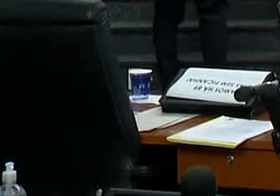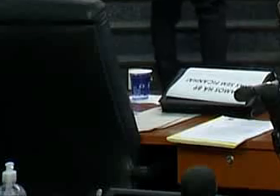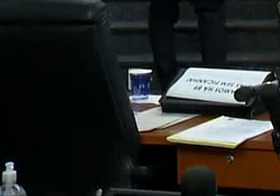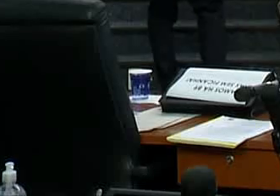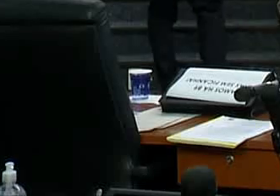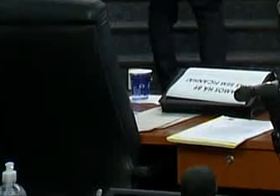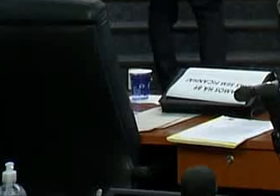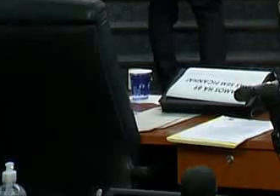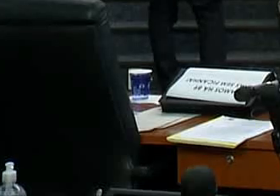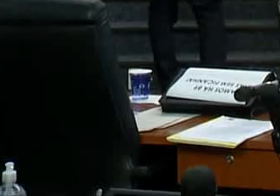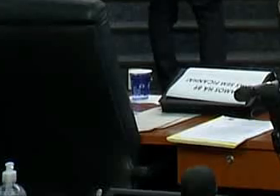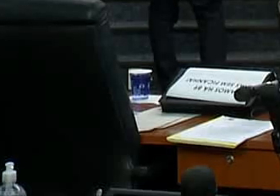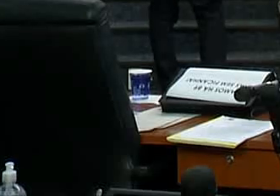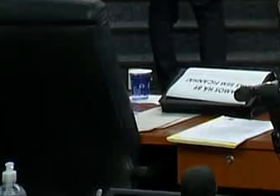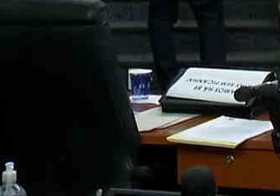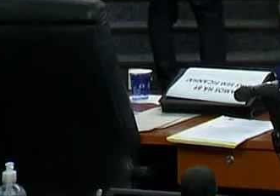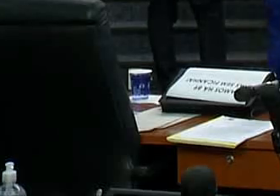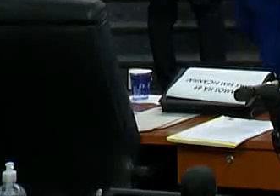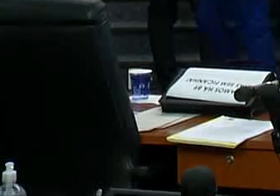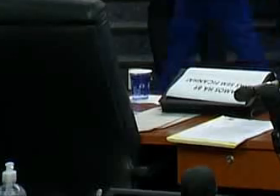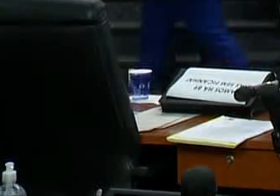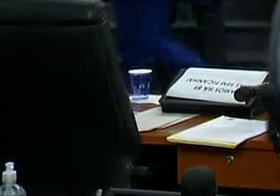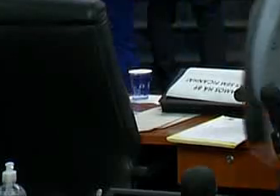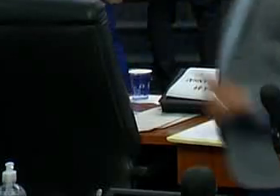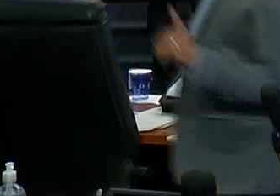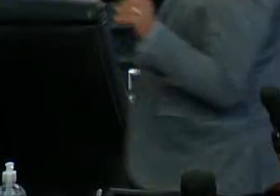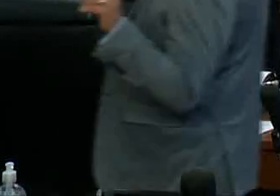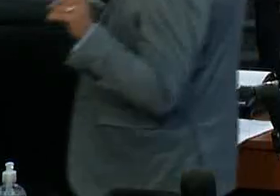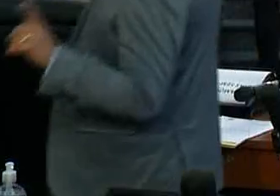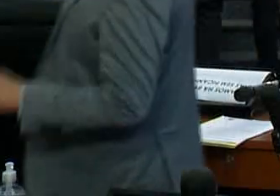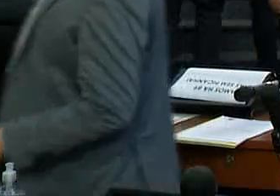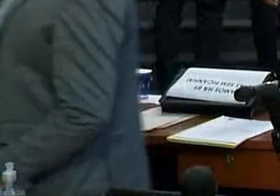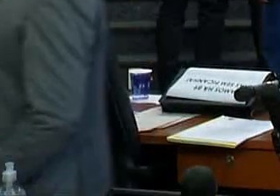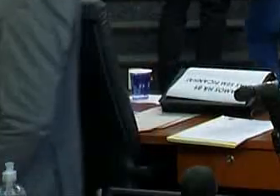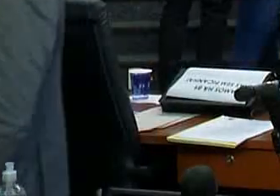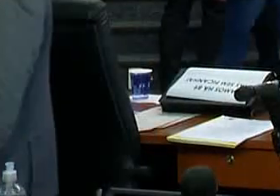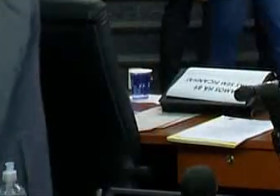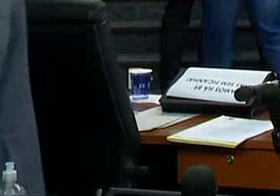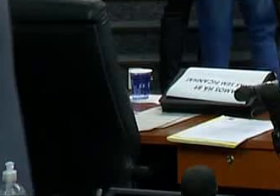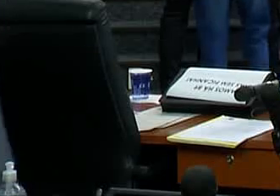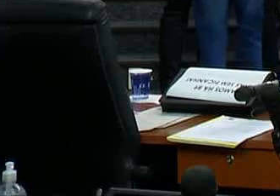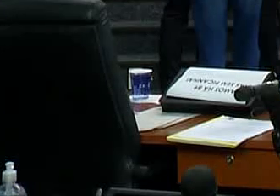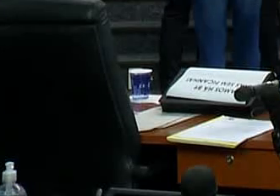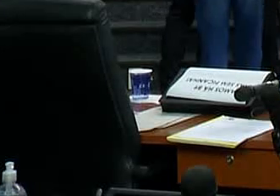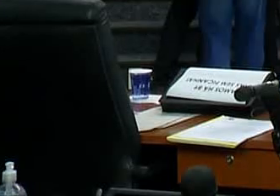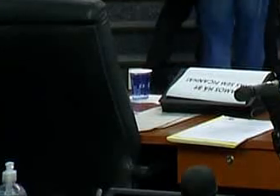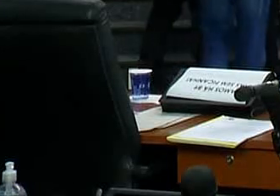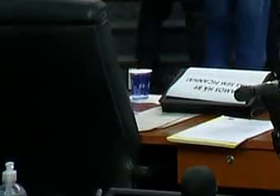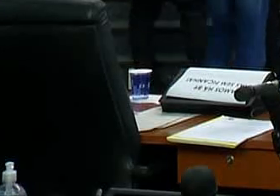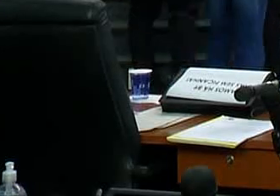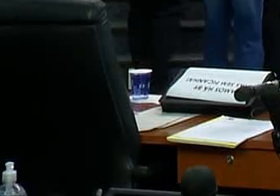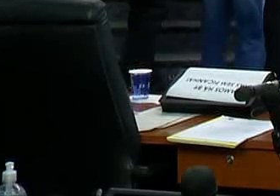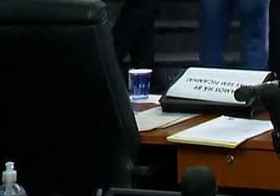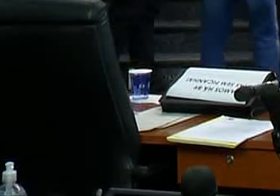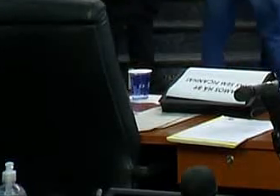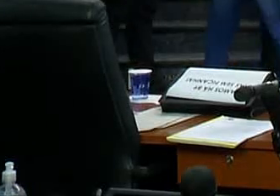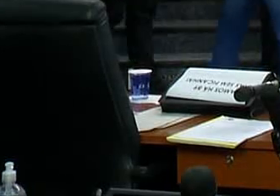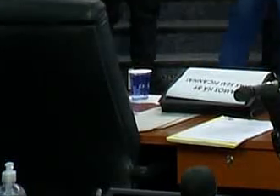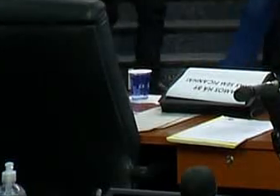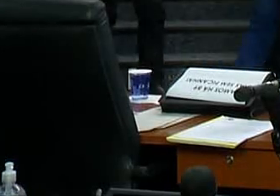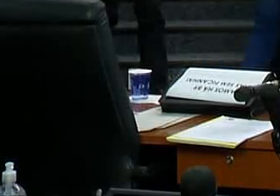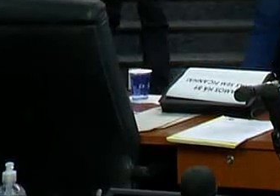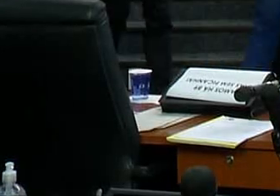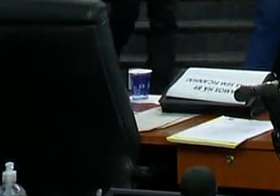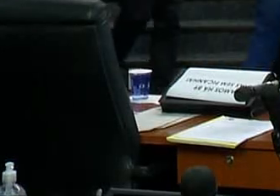nosso cerimonialista que recebeu a homenagem nesse momento. Queremos convidar nesse momento a vereadora